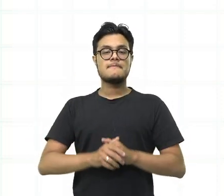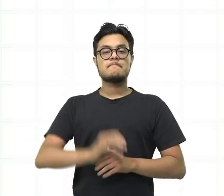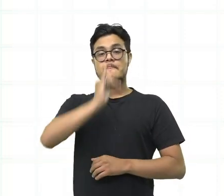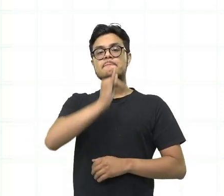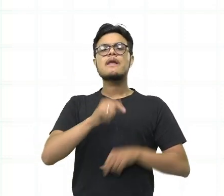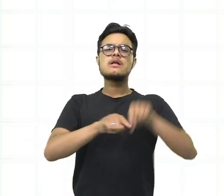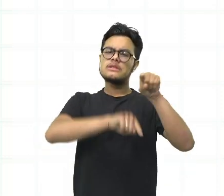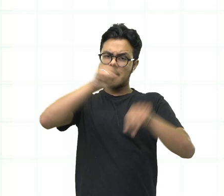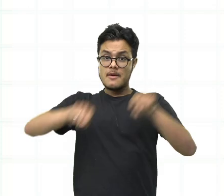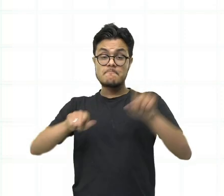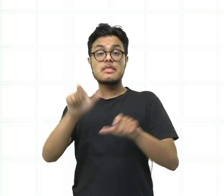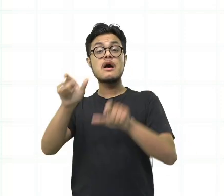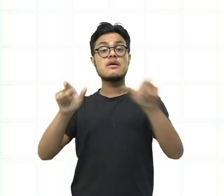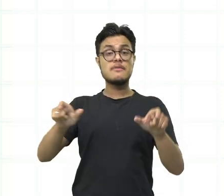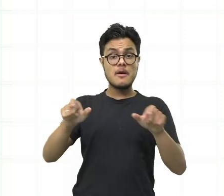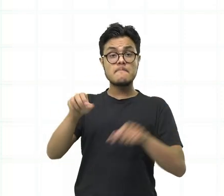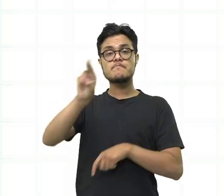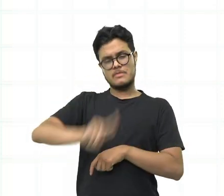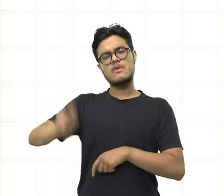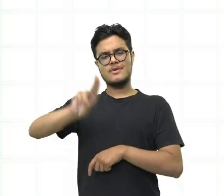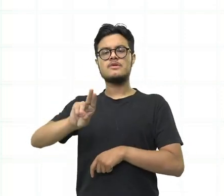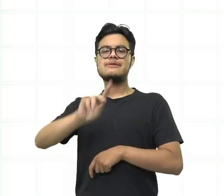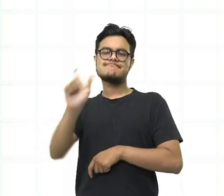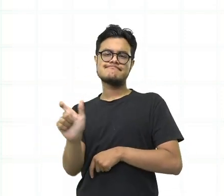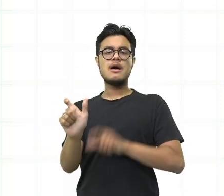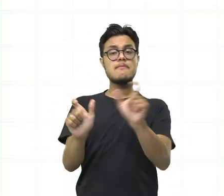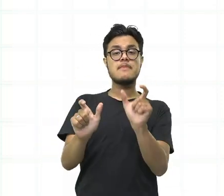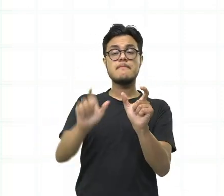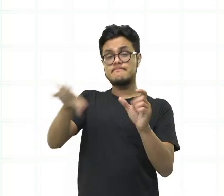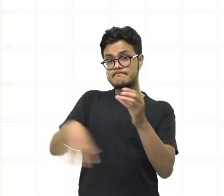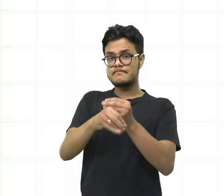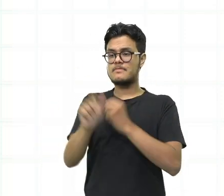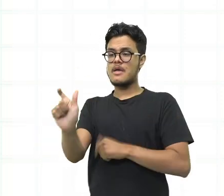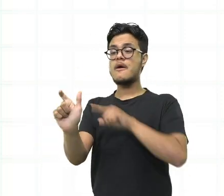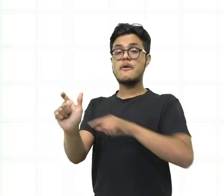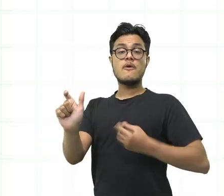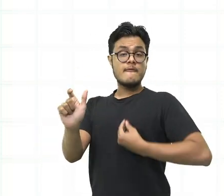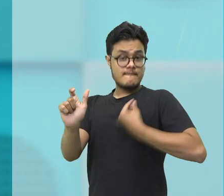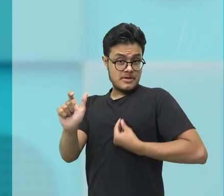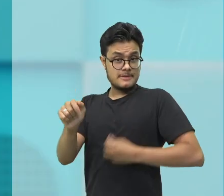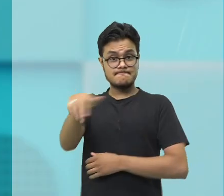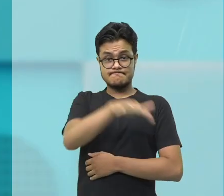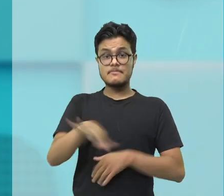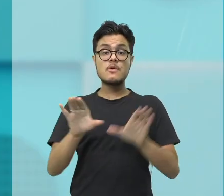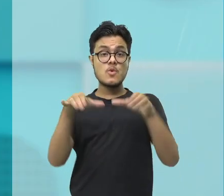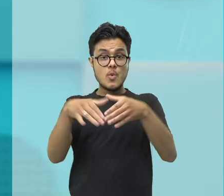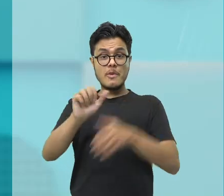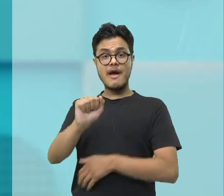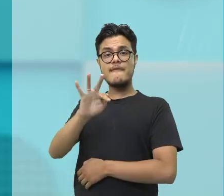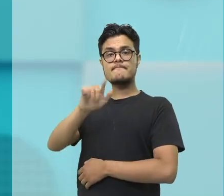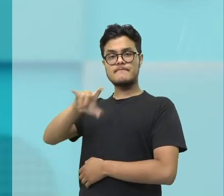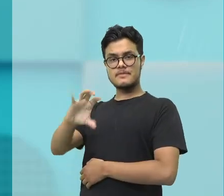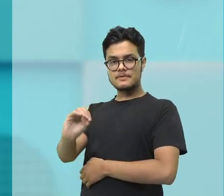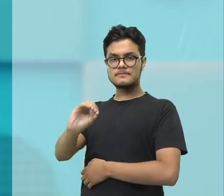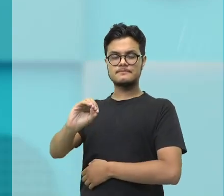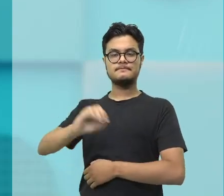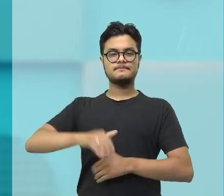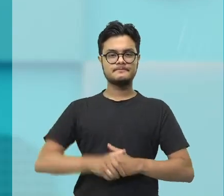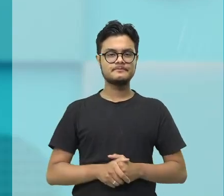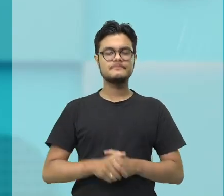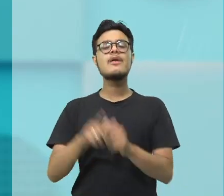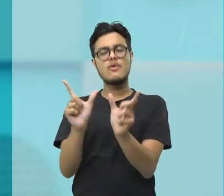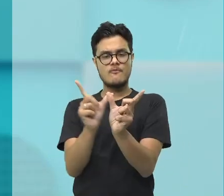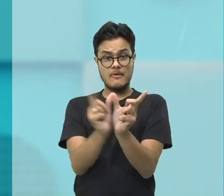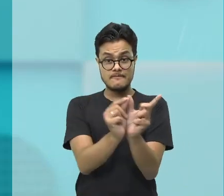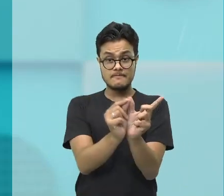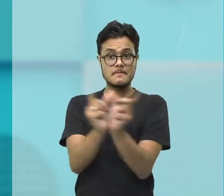nossa derivação é formada a partir dos nossos afixos, que seria quem? O prefixo